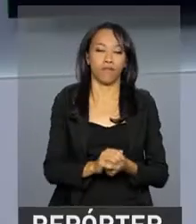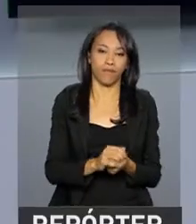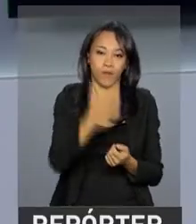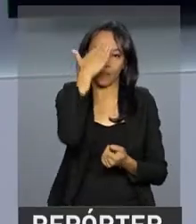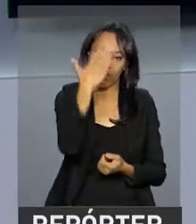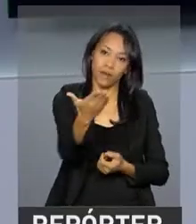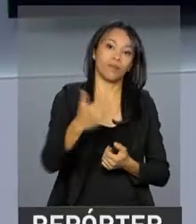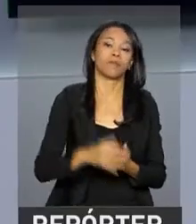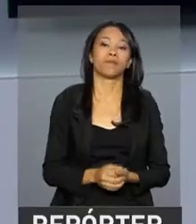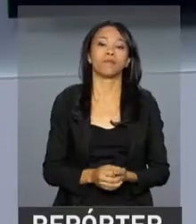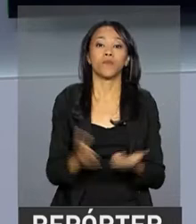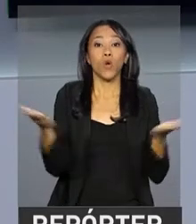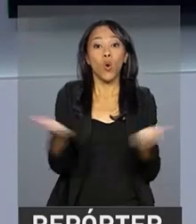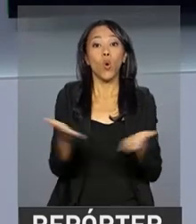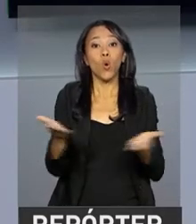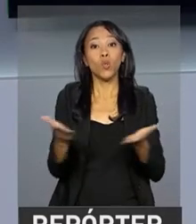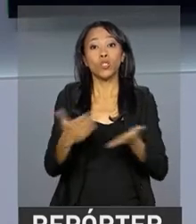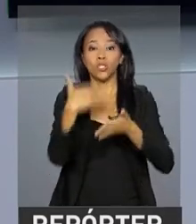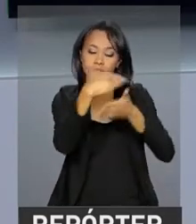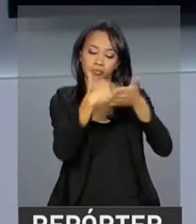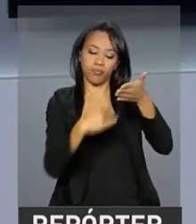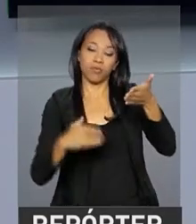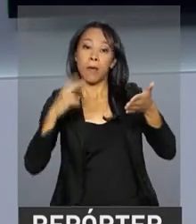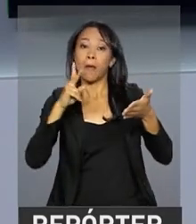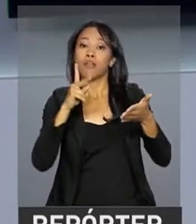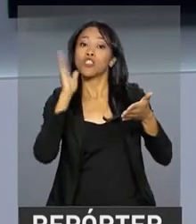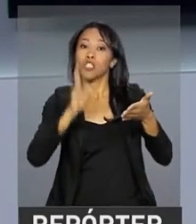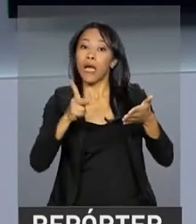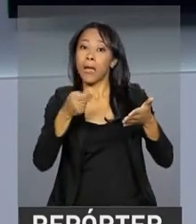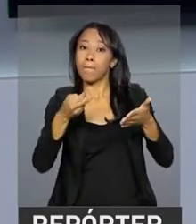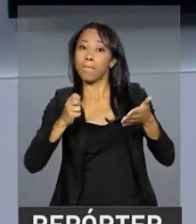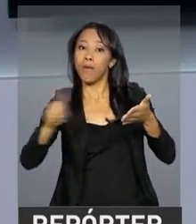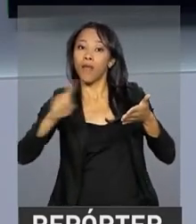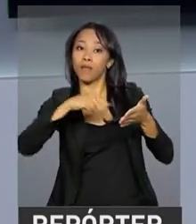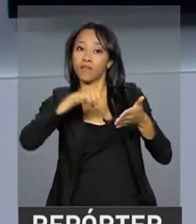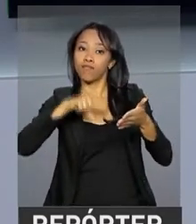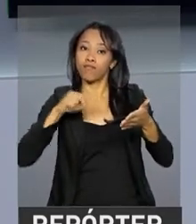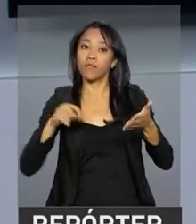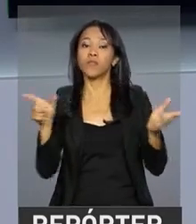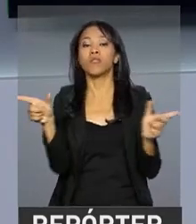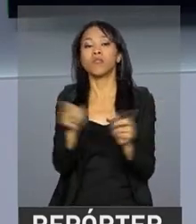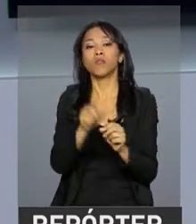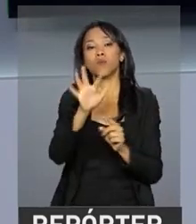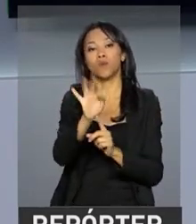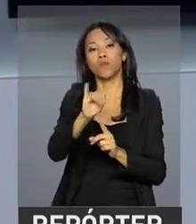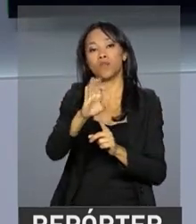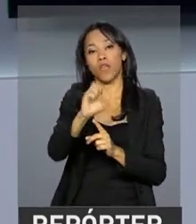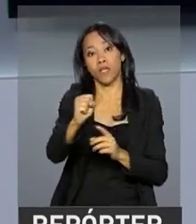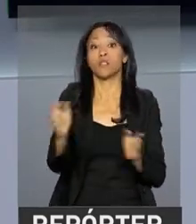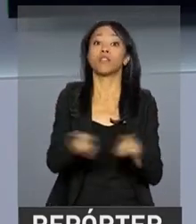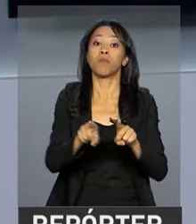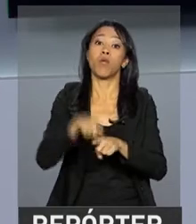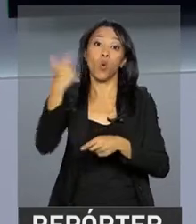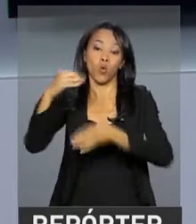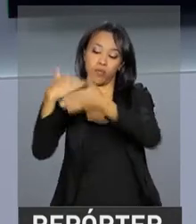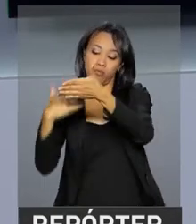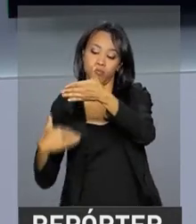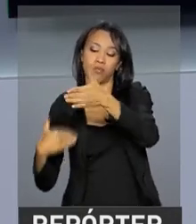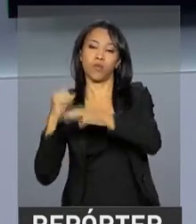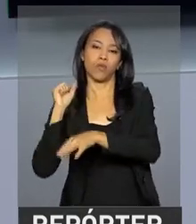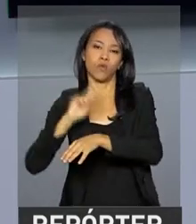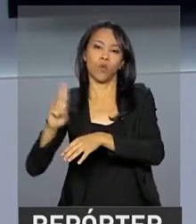mara sai hoje a lista dos pré-selecionados no fies hoje também será aberta a lista de espera para esse segundo semestre